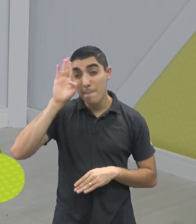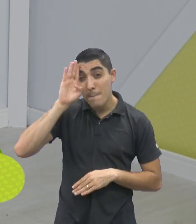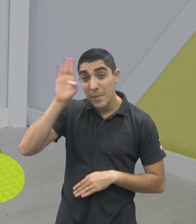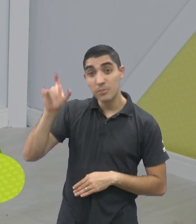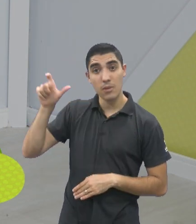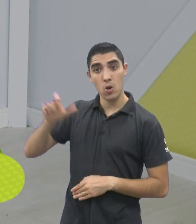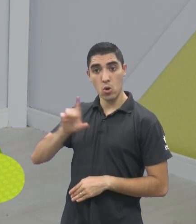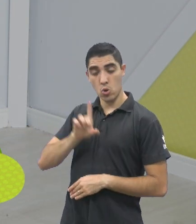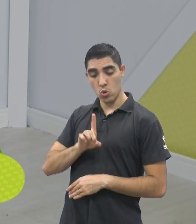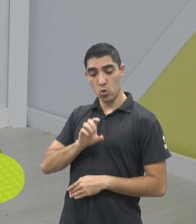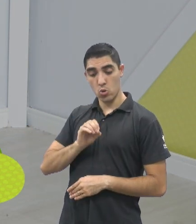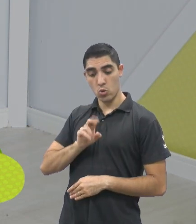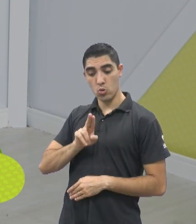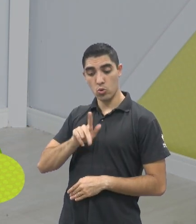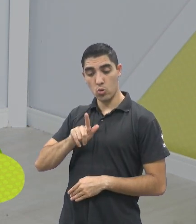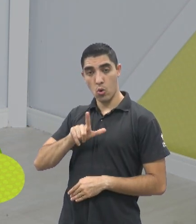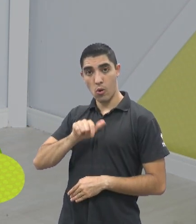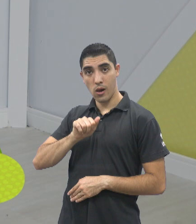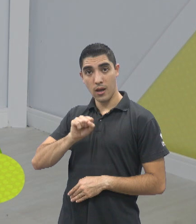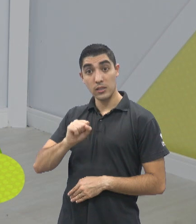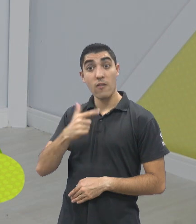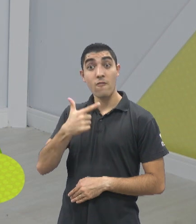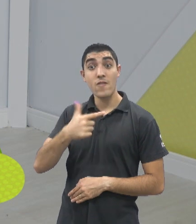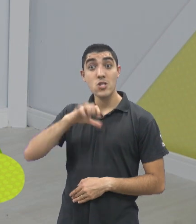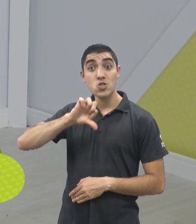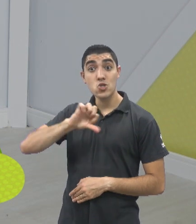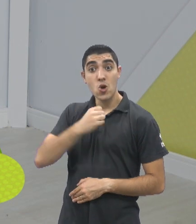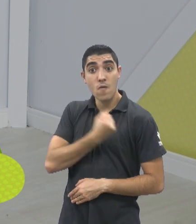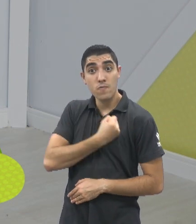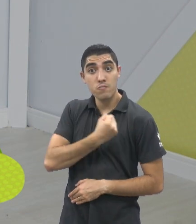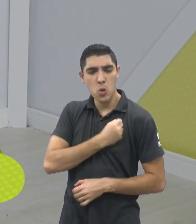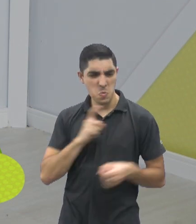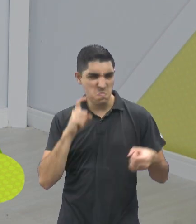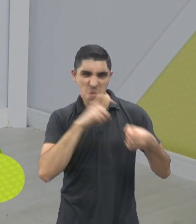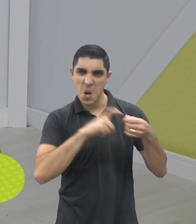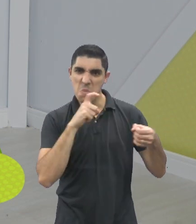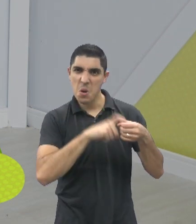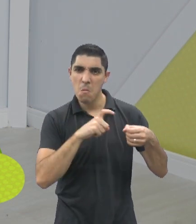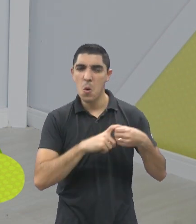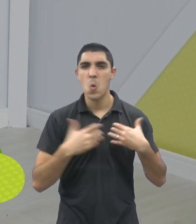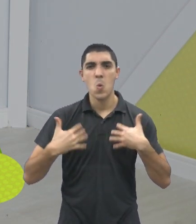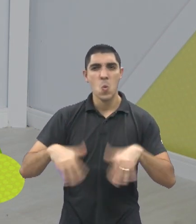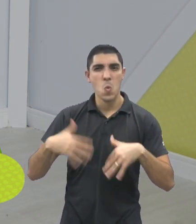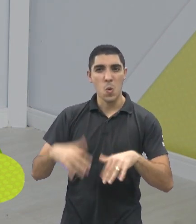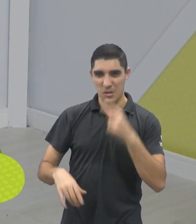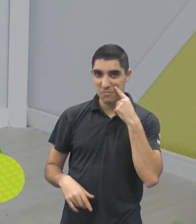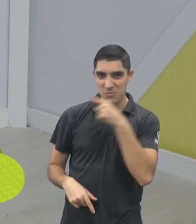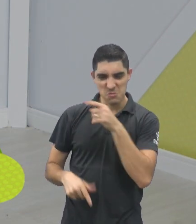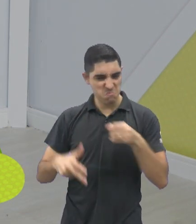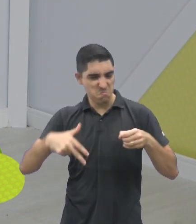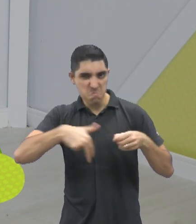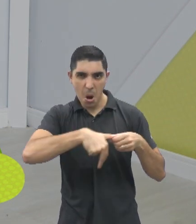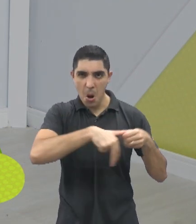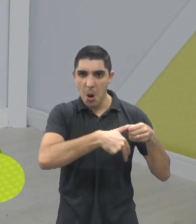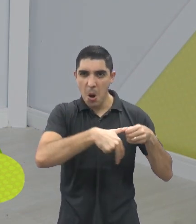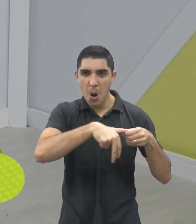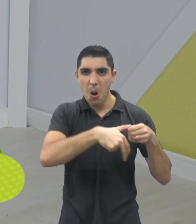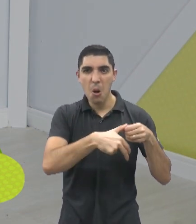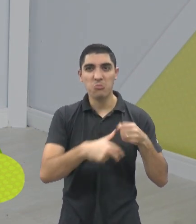dos Santos, 29 pontos, 2 rebotes e 2 assistências, foi bem demais, você viu ele cravando ali, foi bem demais,